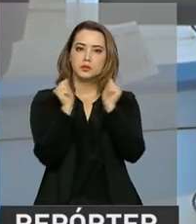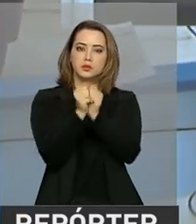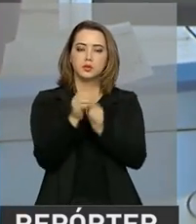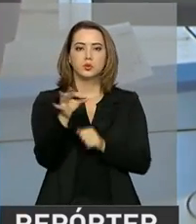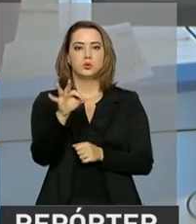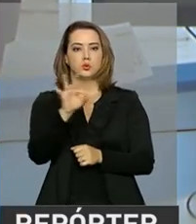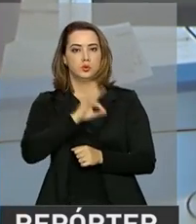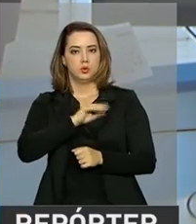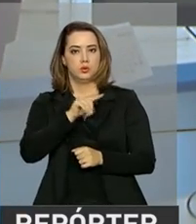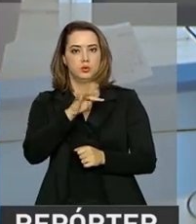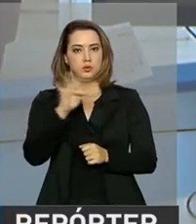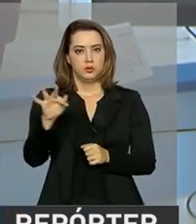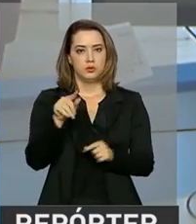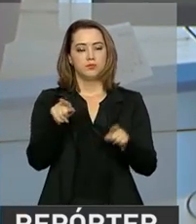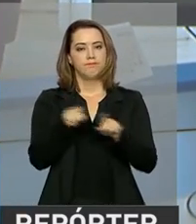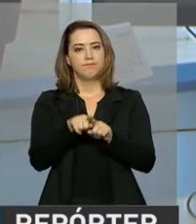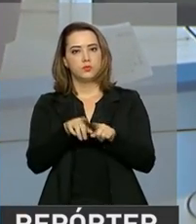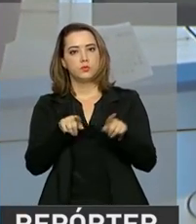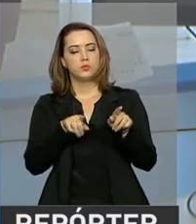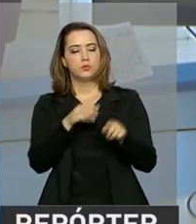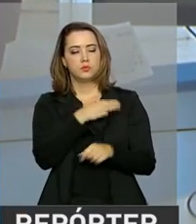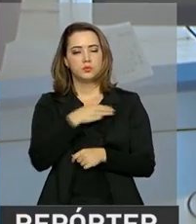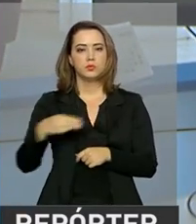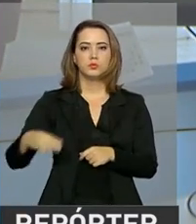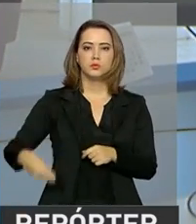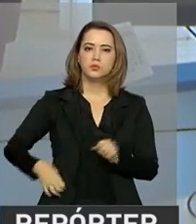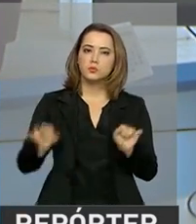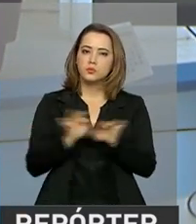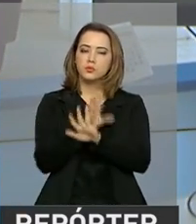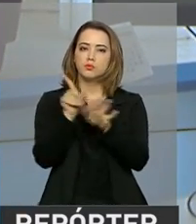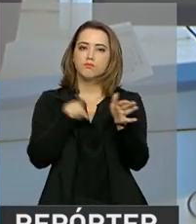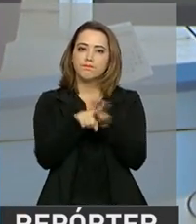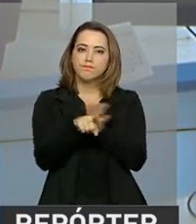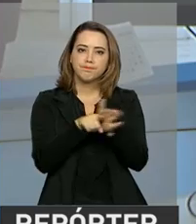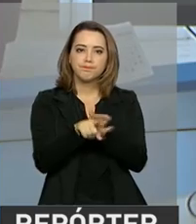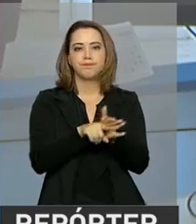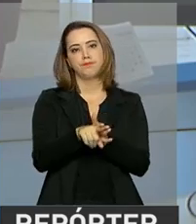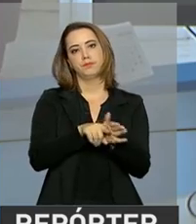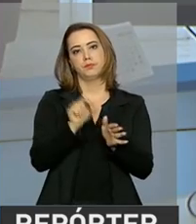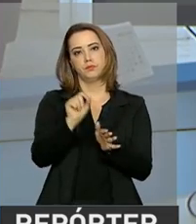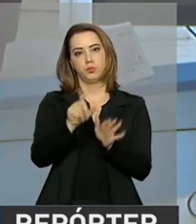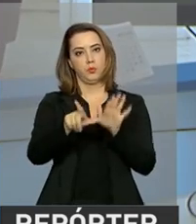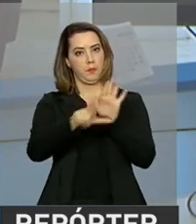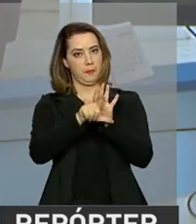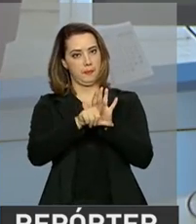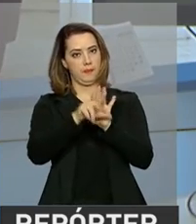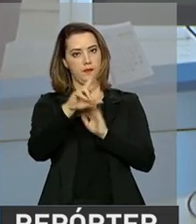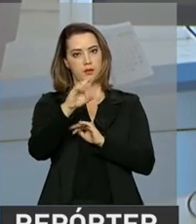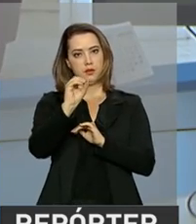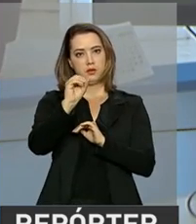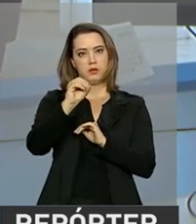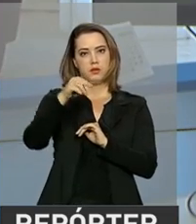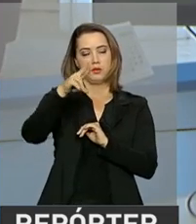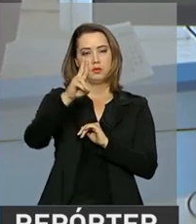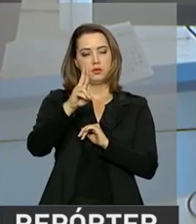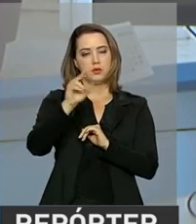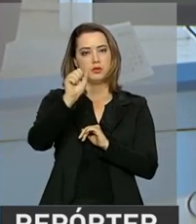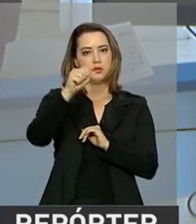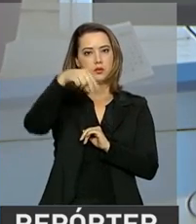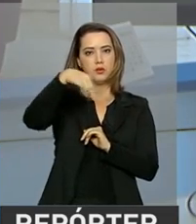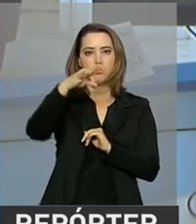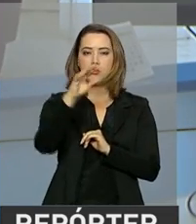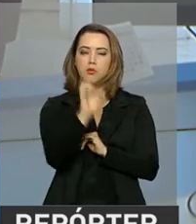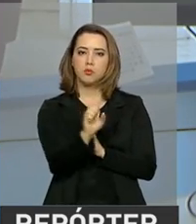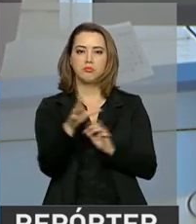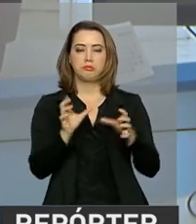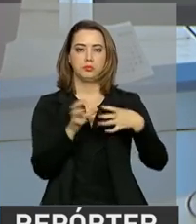Federal investiga fraudes em projetos culturais beneficiados pela lei ranet um grupo criminoso atuou por cerca de 20 anos